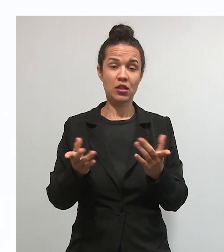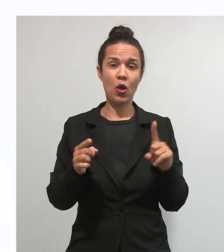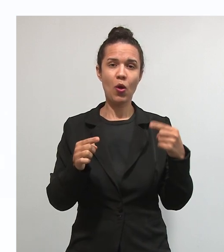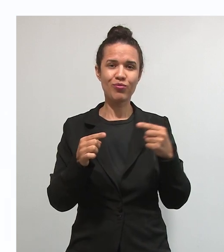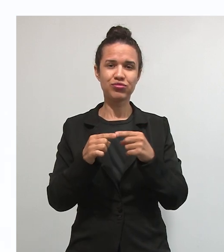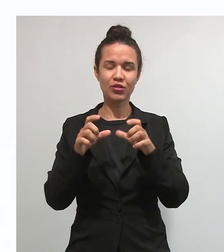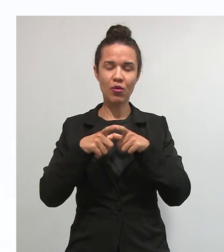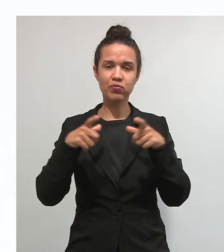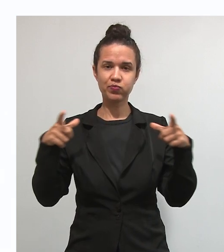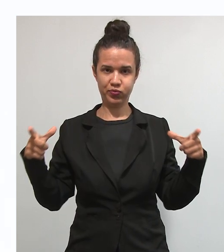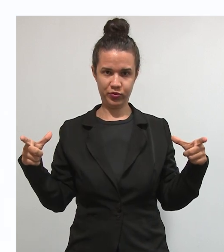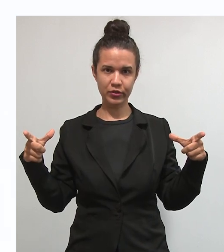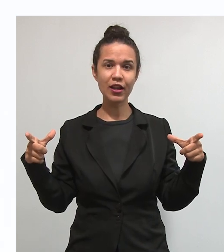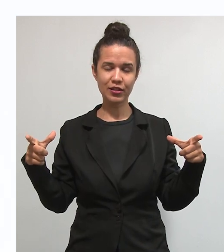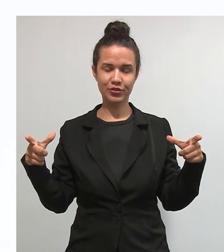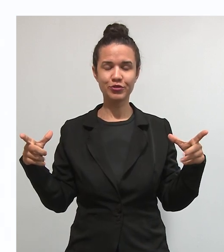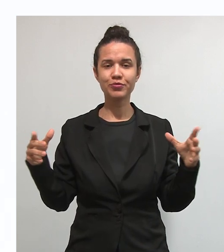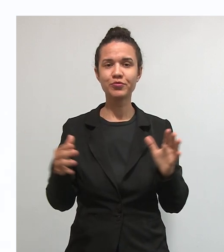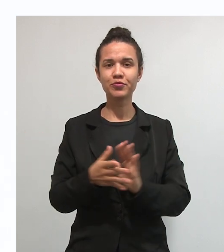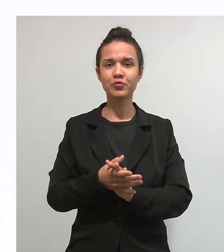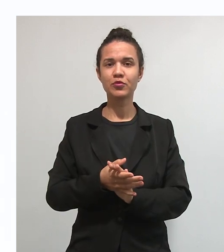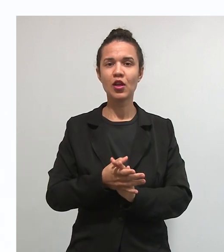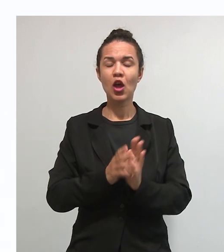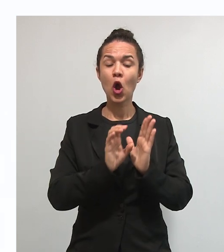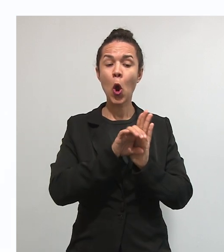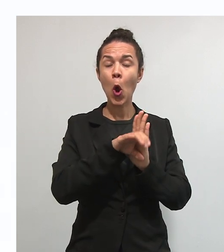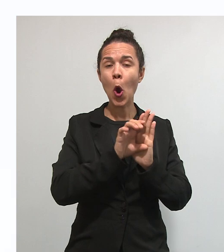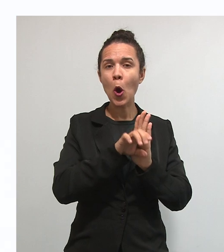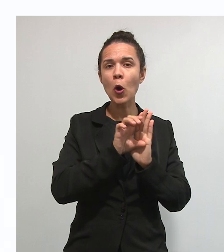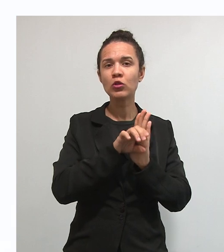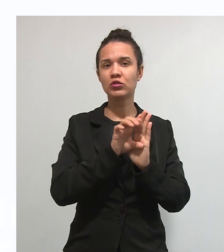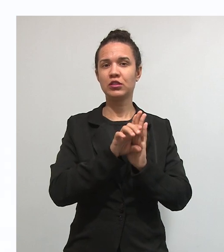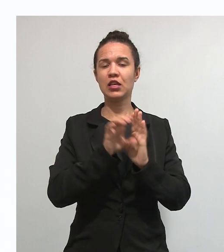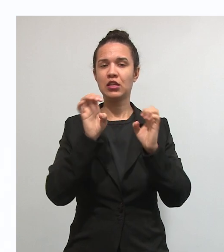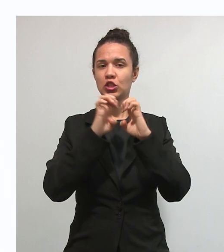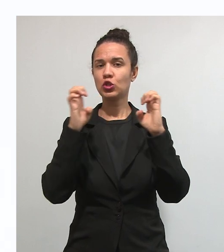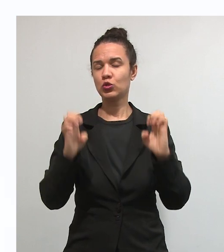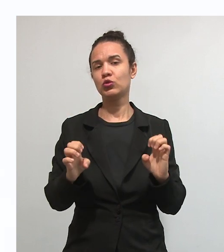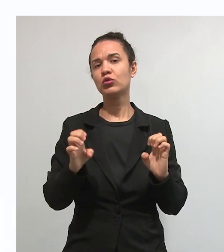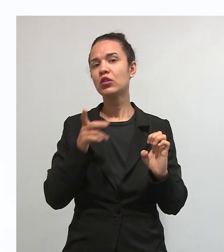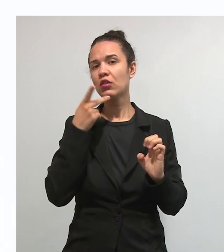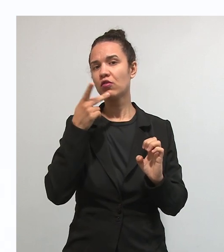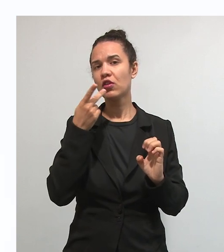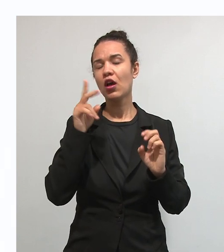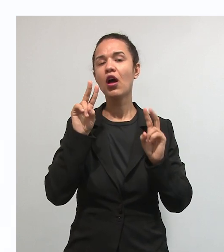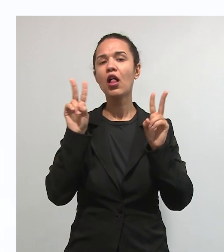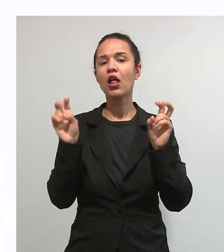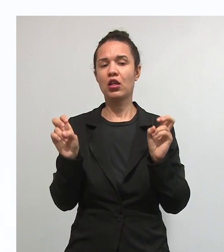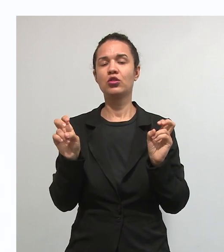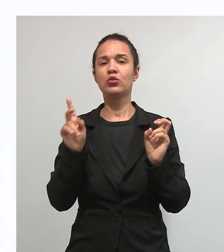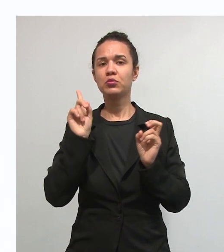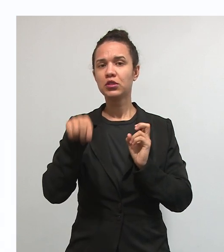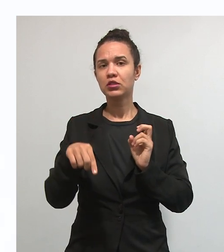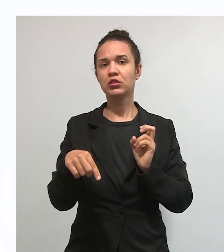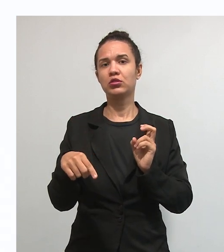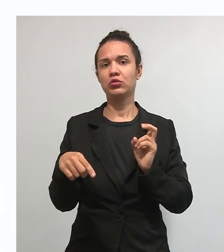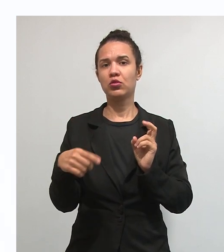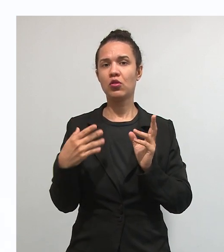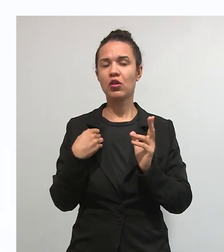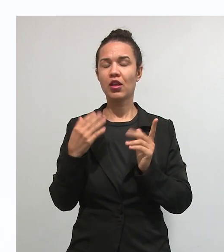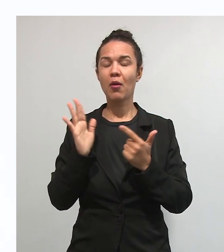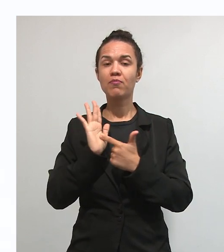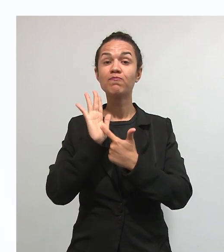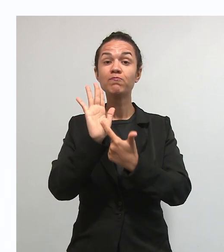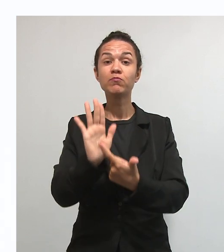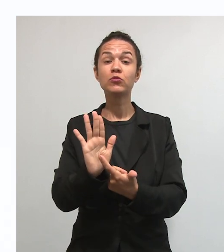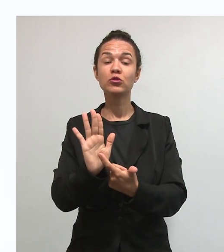segundo a NBCT, estrutura conceitual. O que elas buscam evidenciar? Elas evidenciam, no caso, a